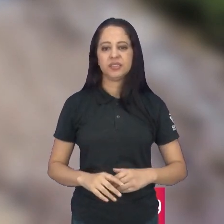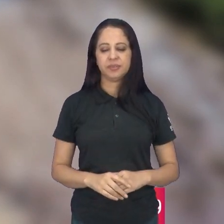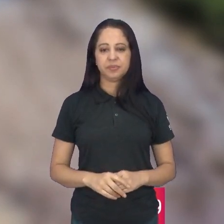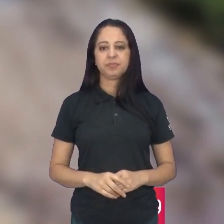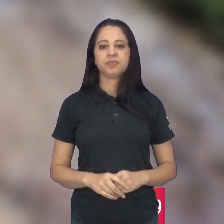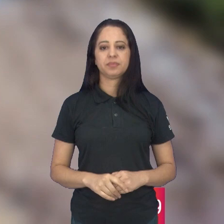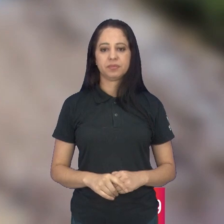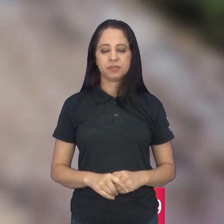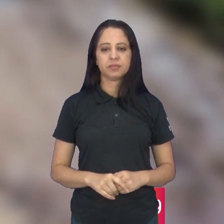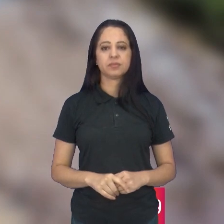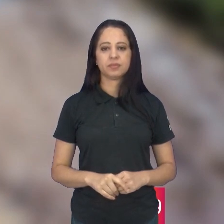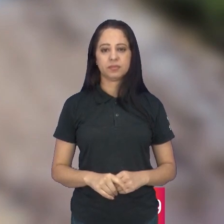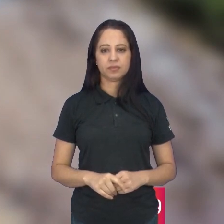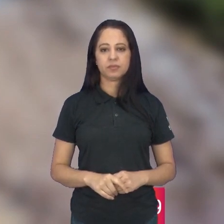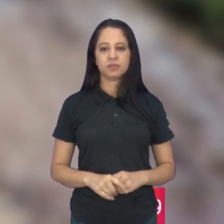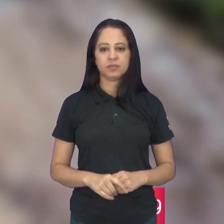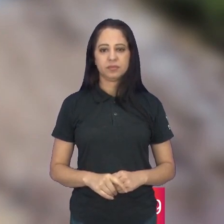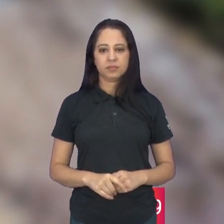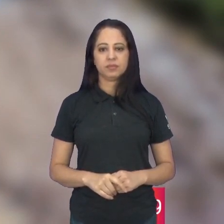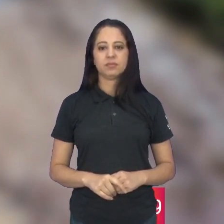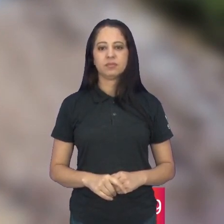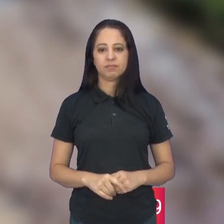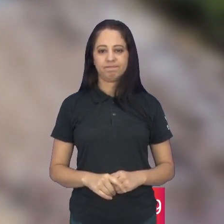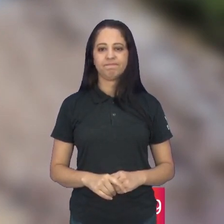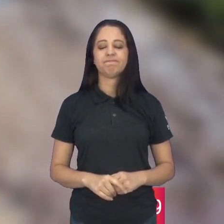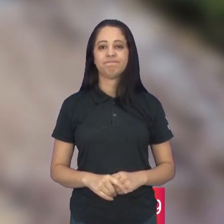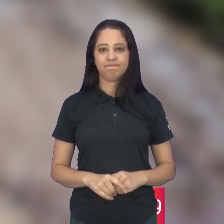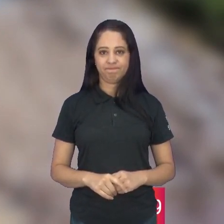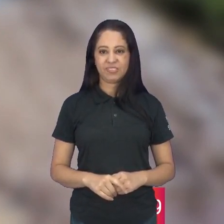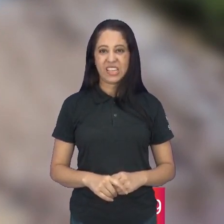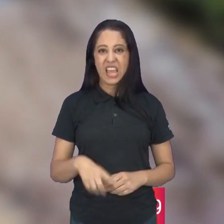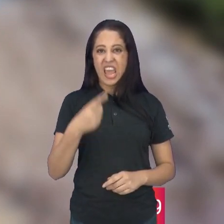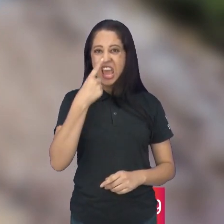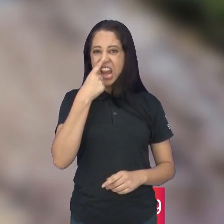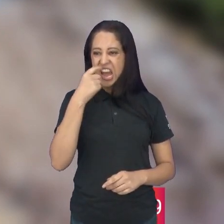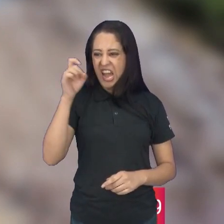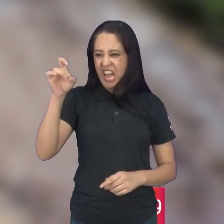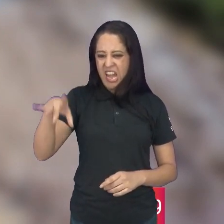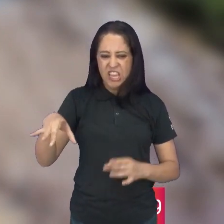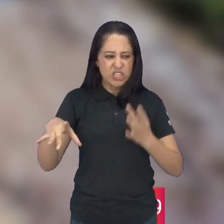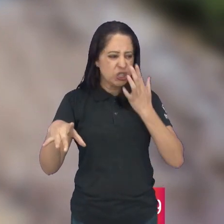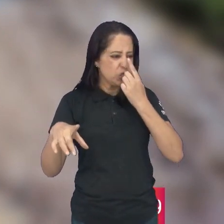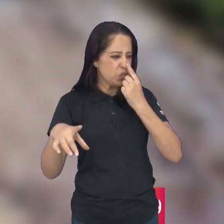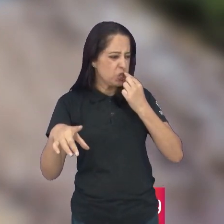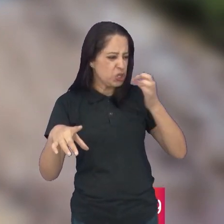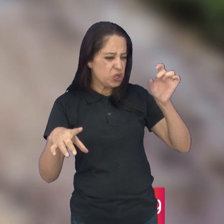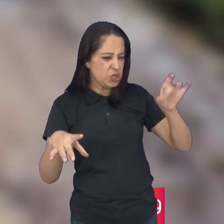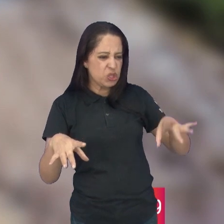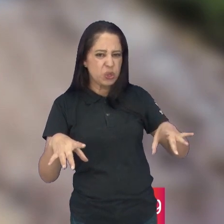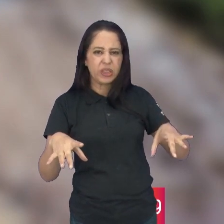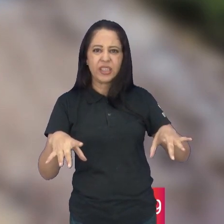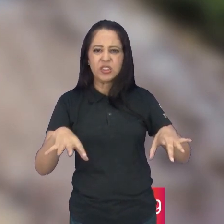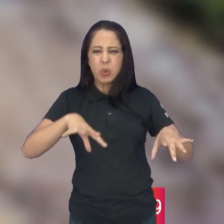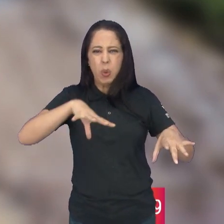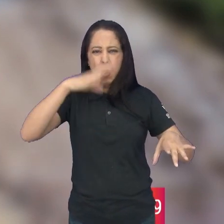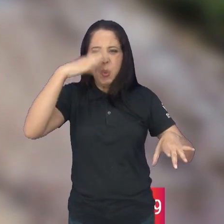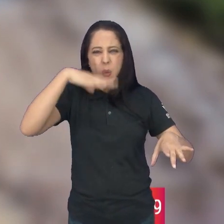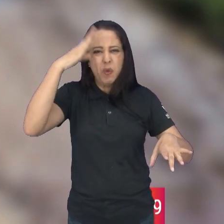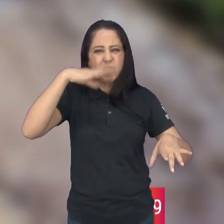E é isso aqui. Tava um estoque de lixo aqui que tava insuportável o cheiro.